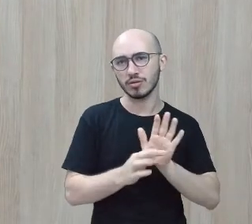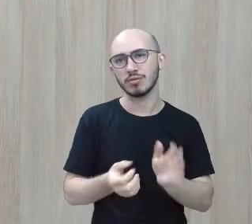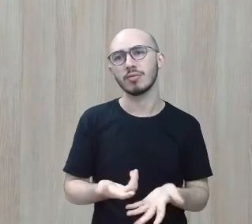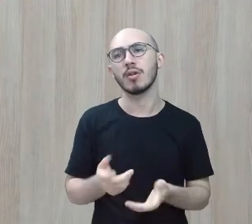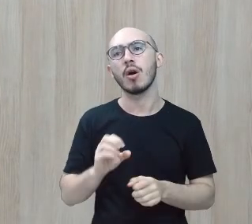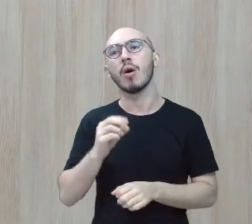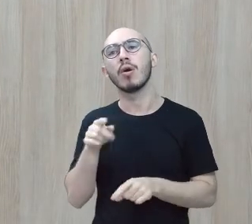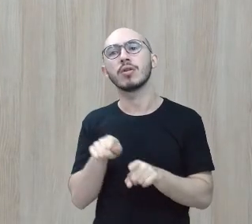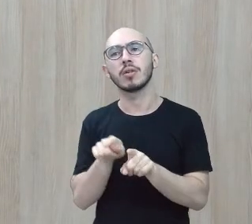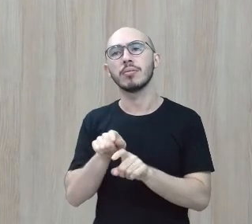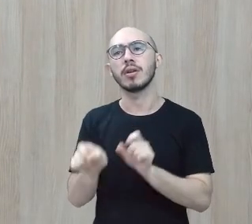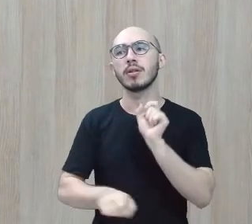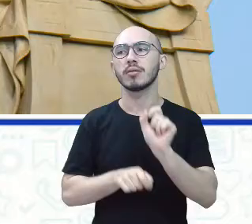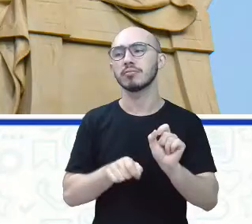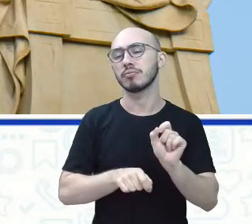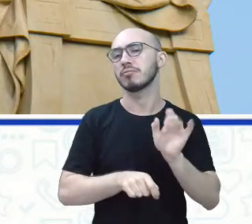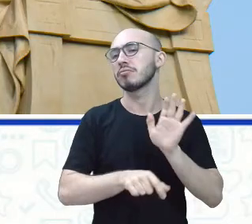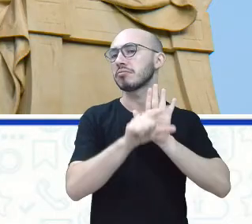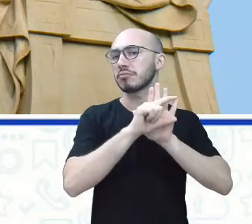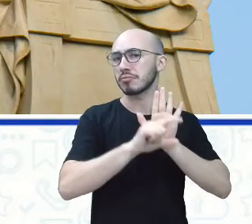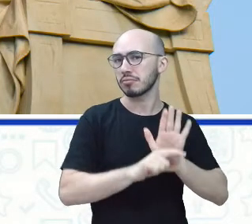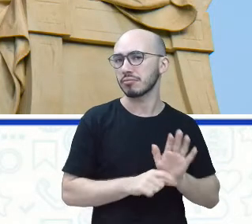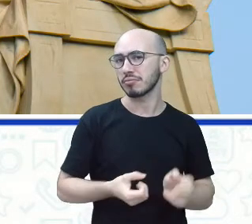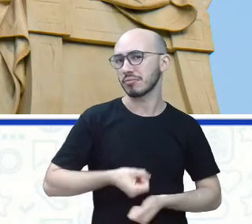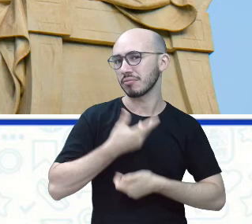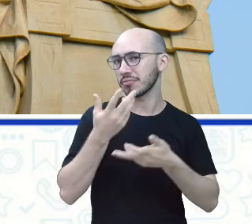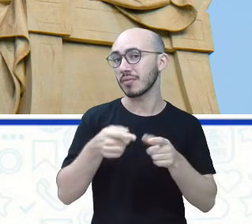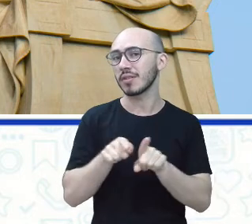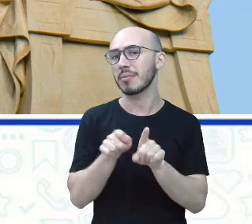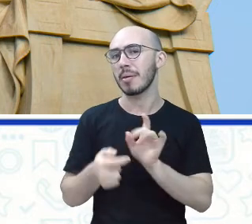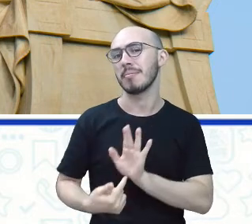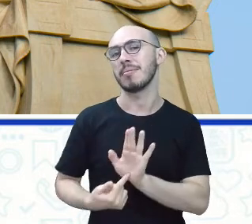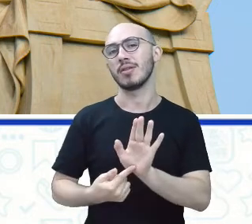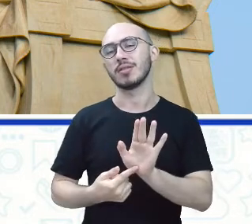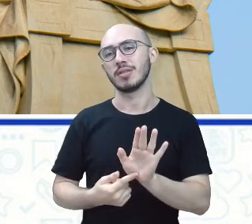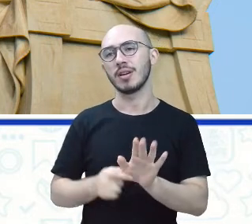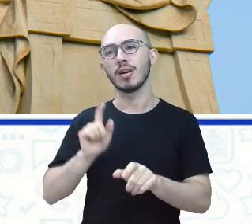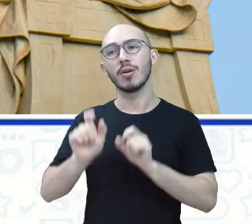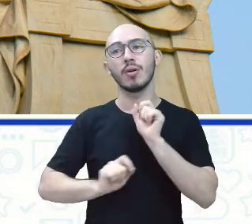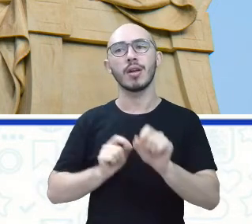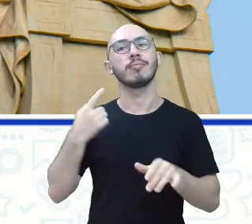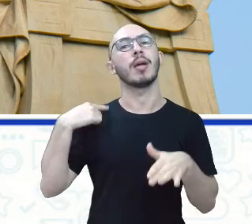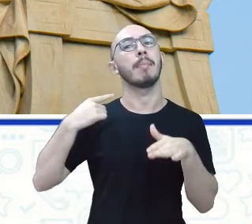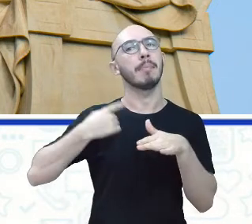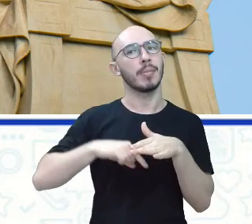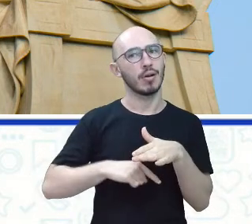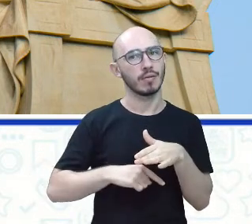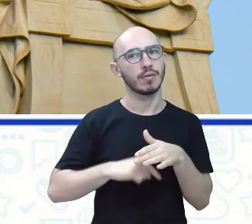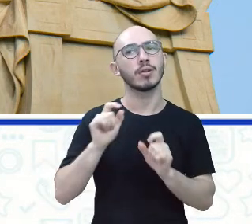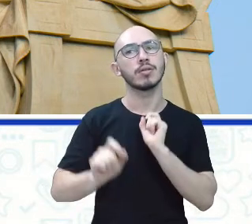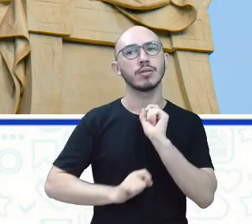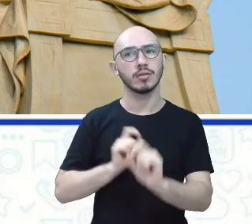quadrinha, ou mesmo num soneto, mas que tem a profundidade de um